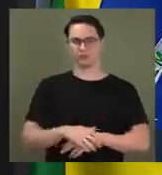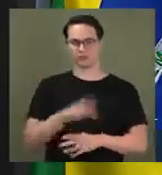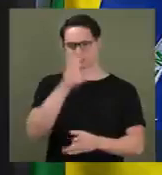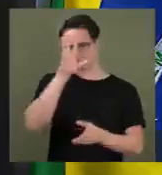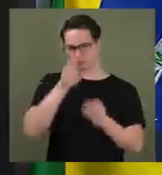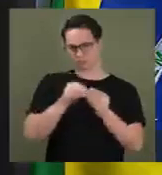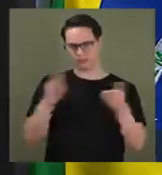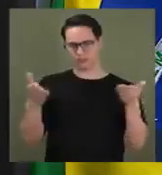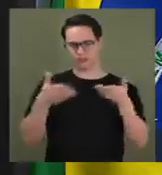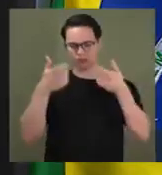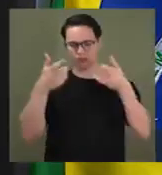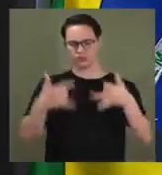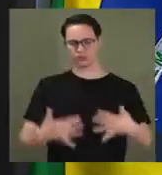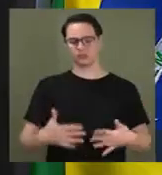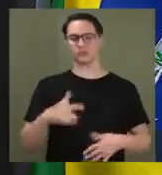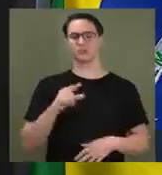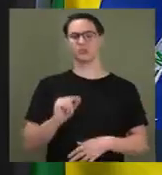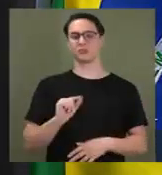senhor presidente,